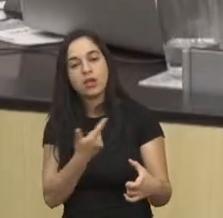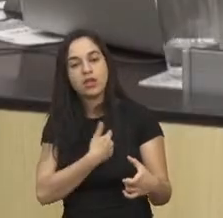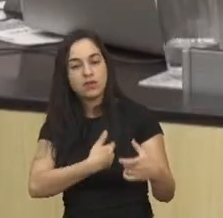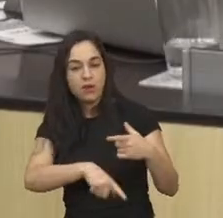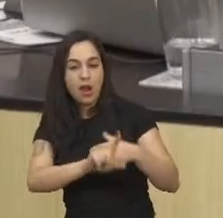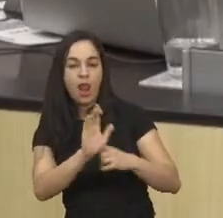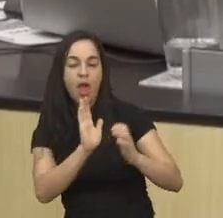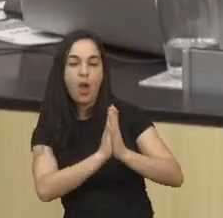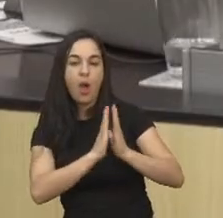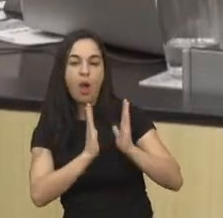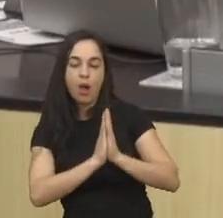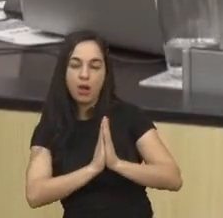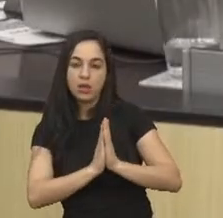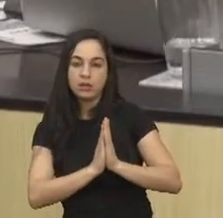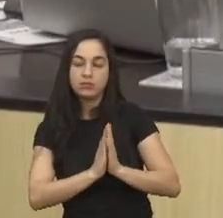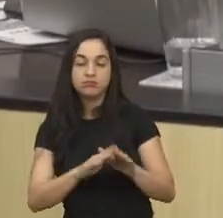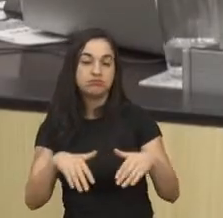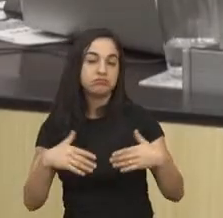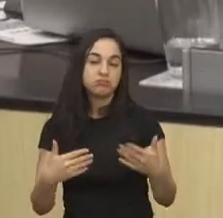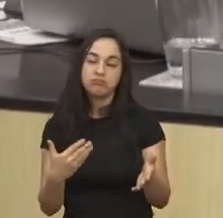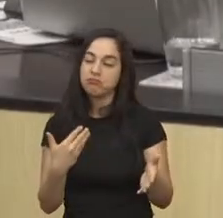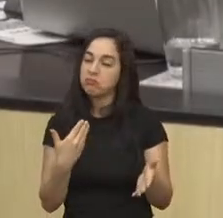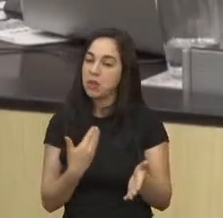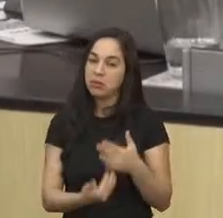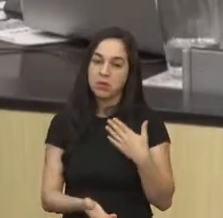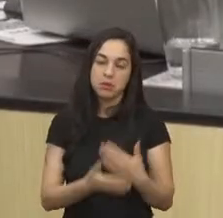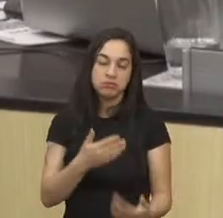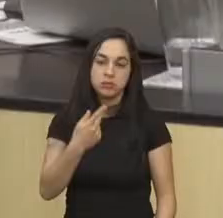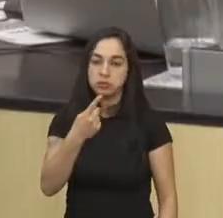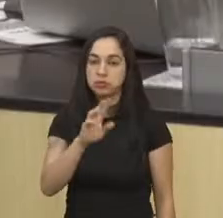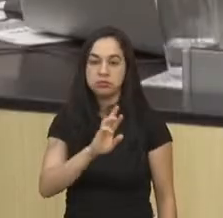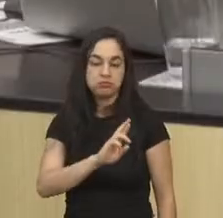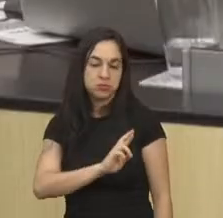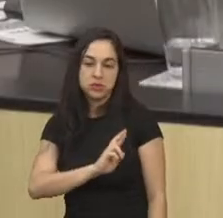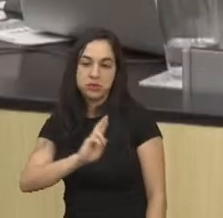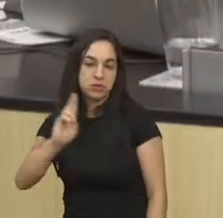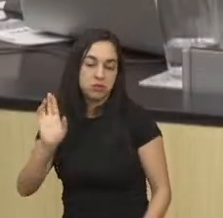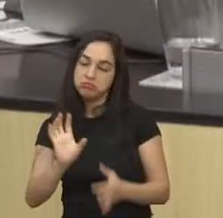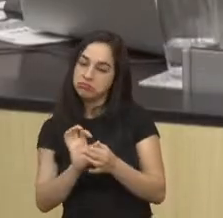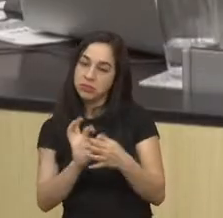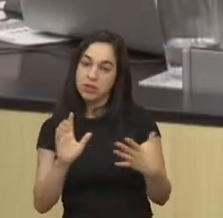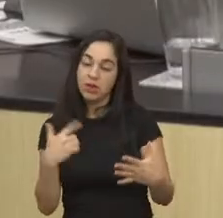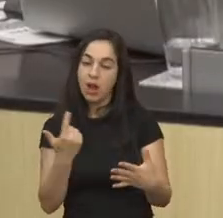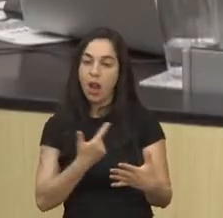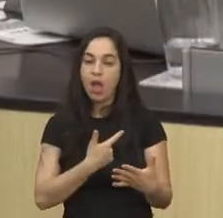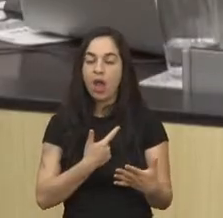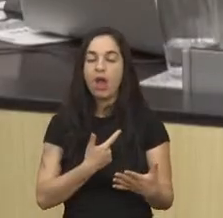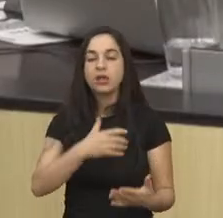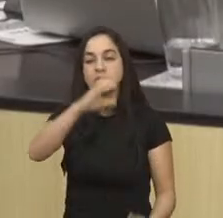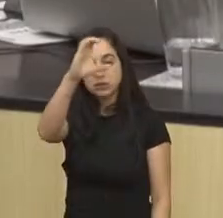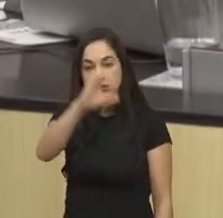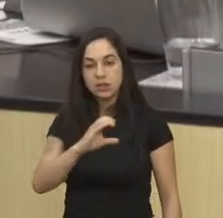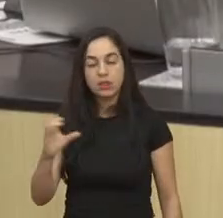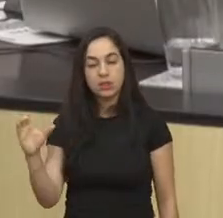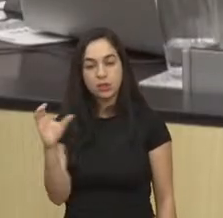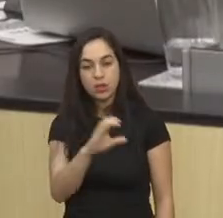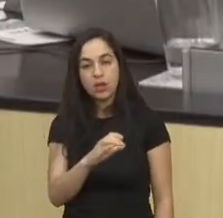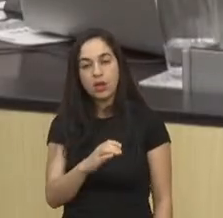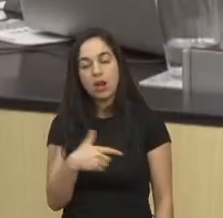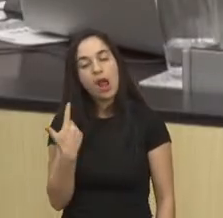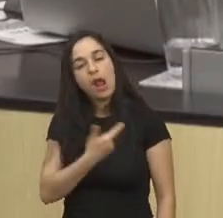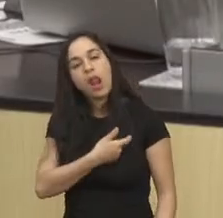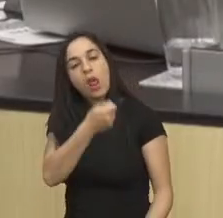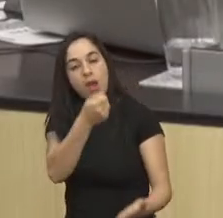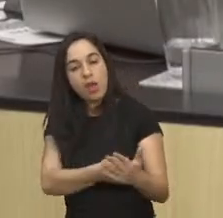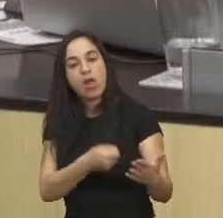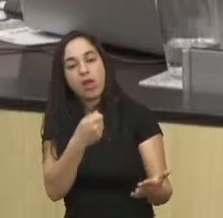orações, qualquer que seja a sua religião, né? Mas nós, cristãos católicos, nós defendemos e